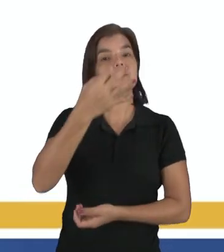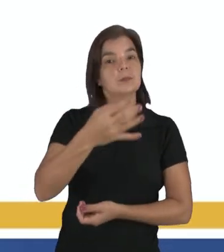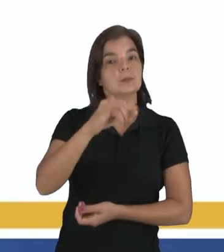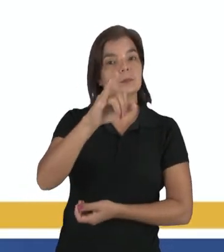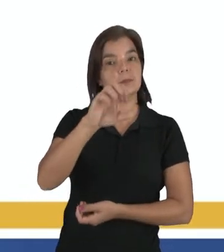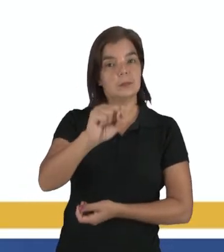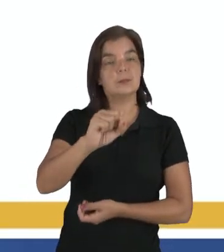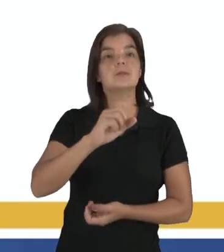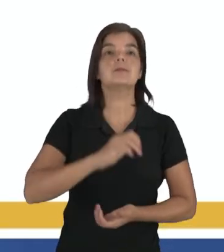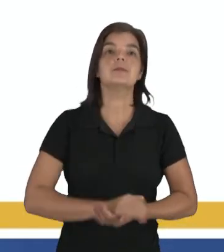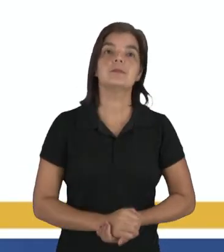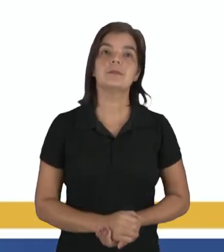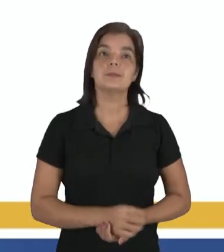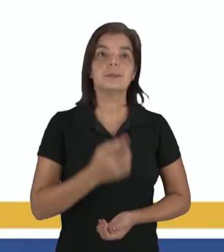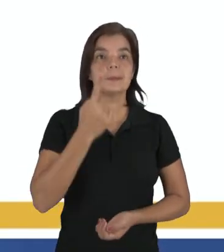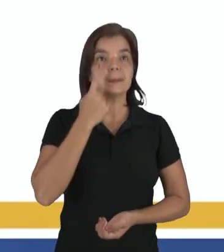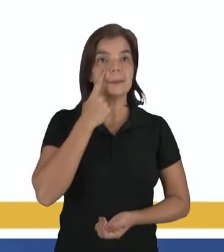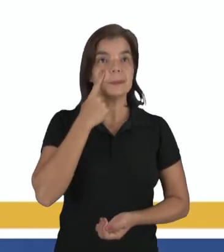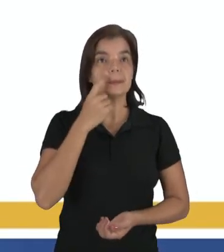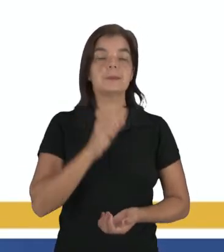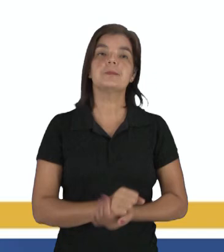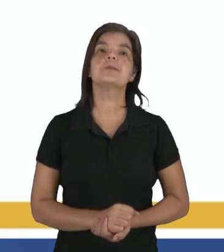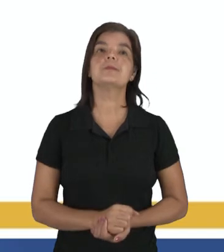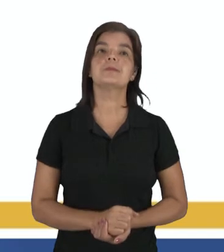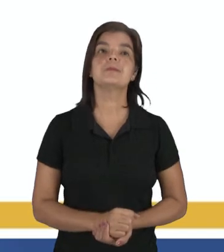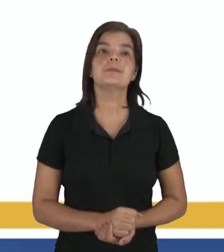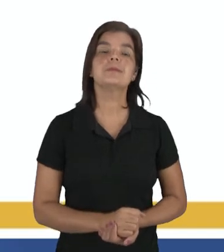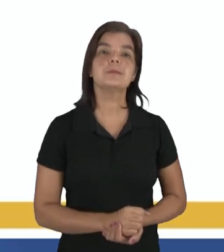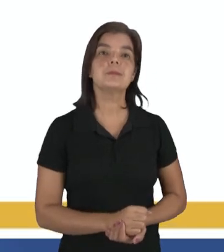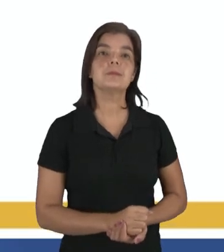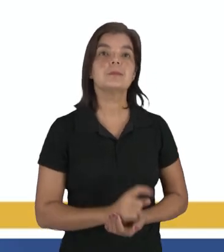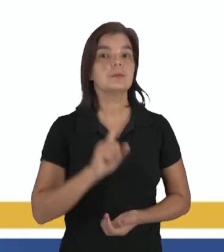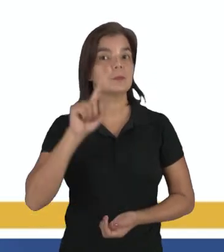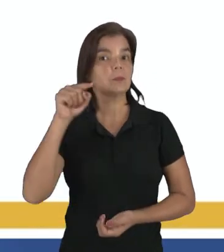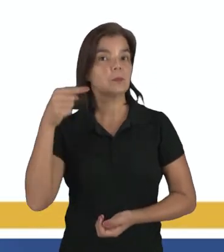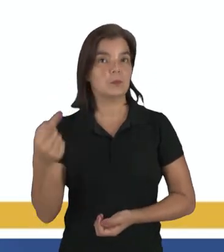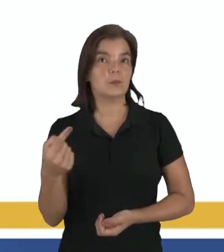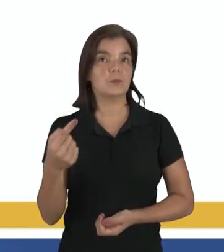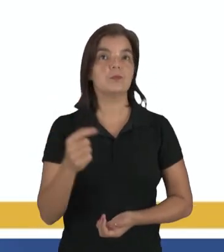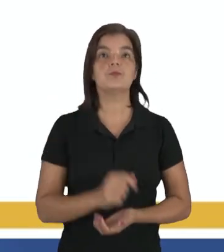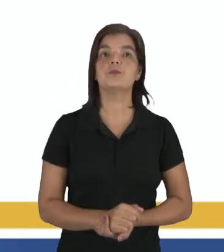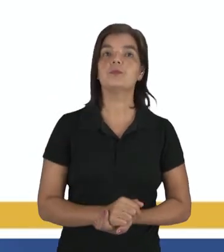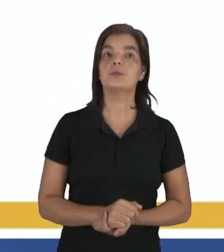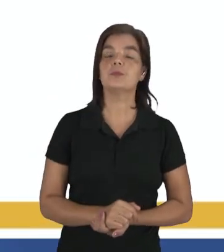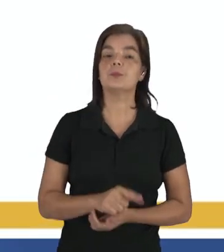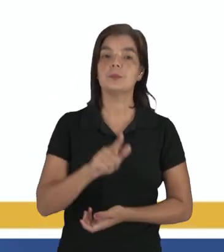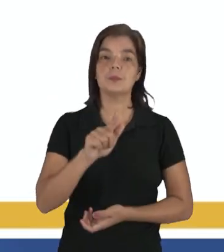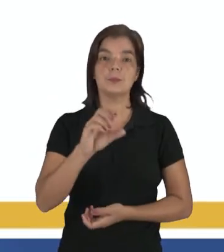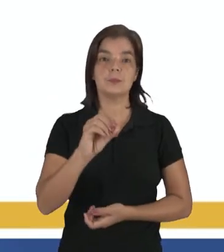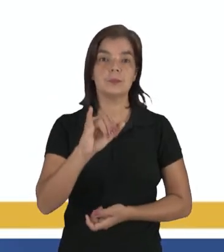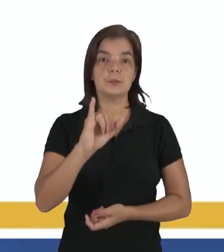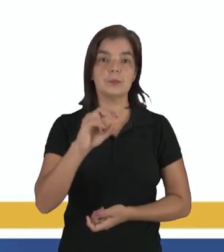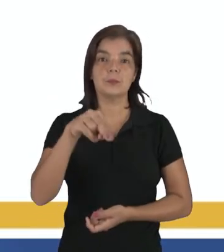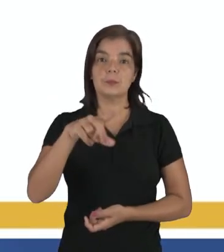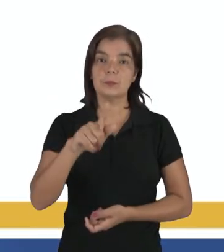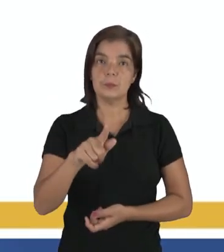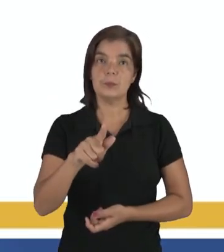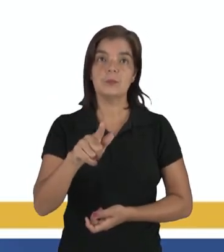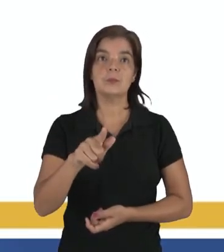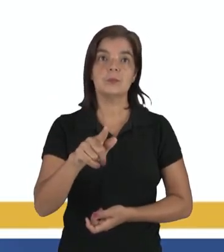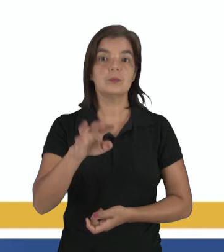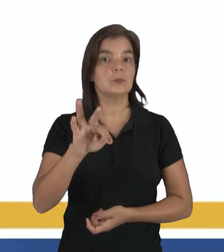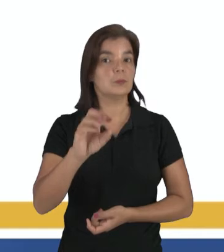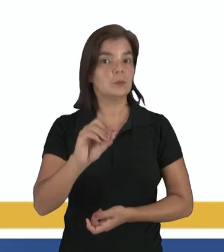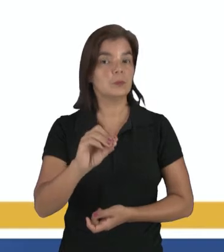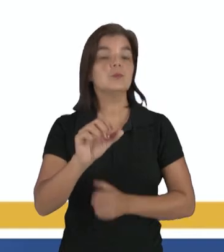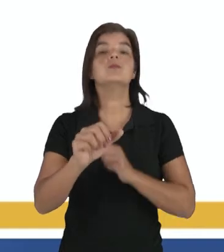para ele é is. Então, my father is. O próximo passo é colocar o going to, que também não pode faltar, e ele vai se repetir,